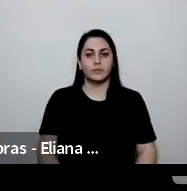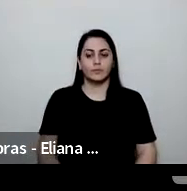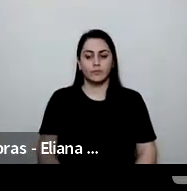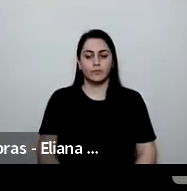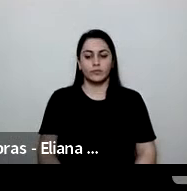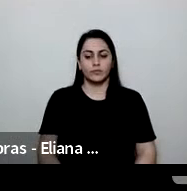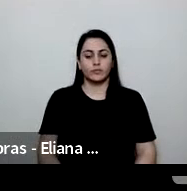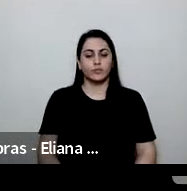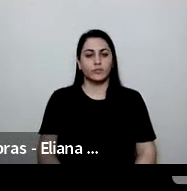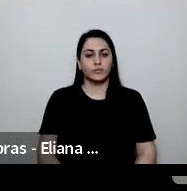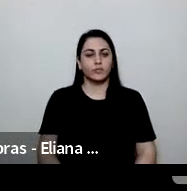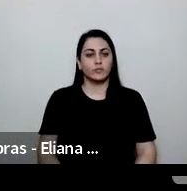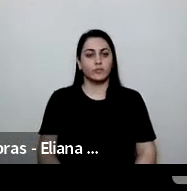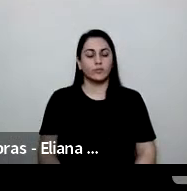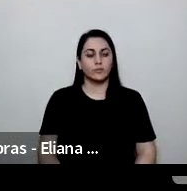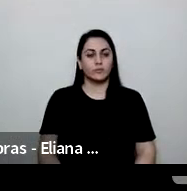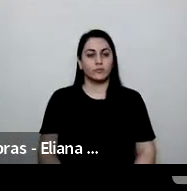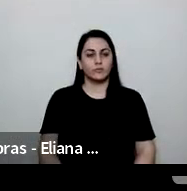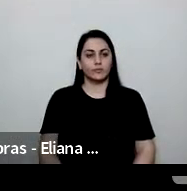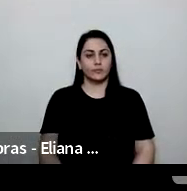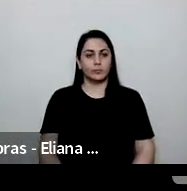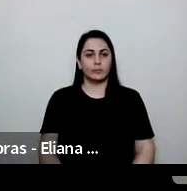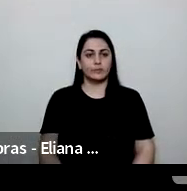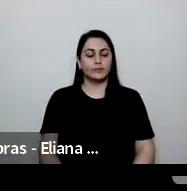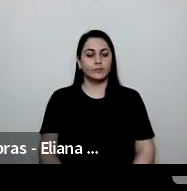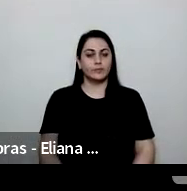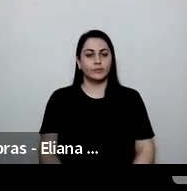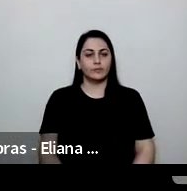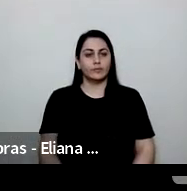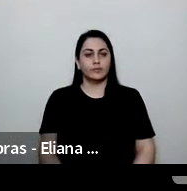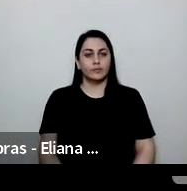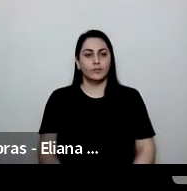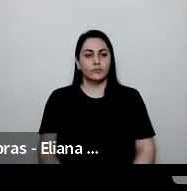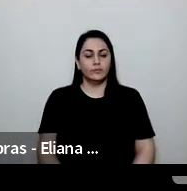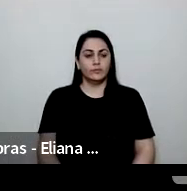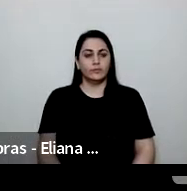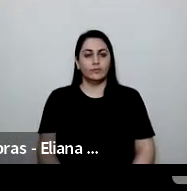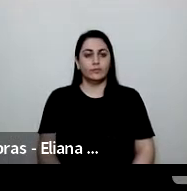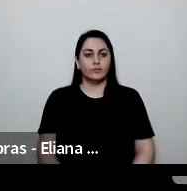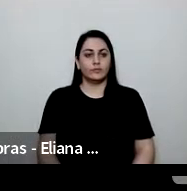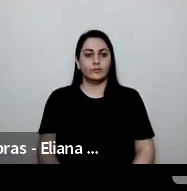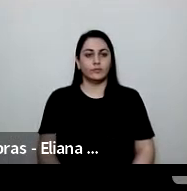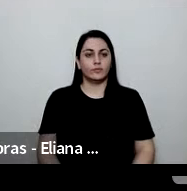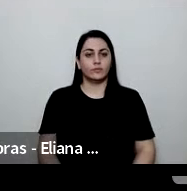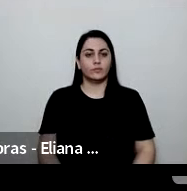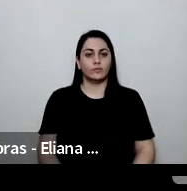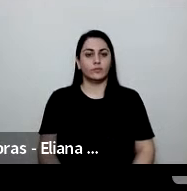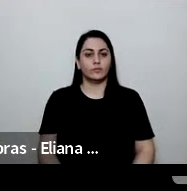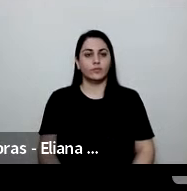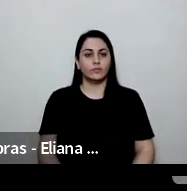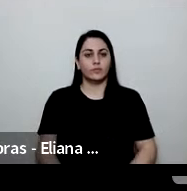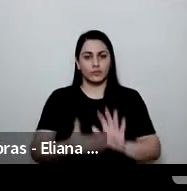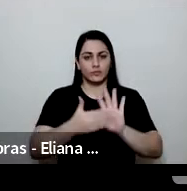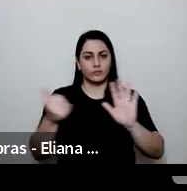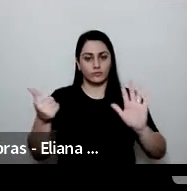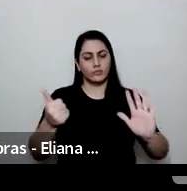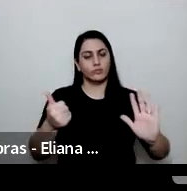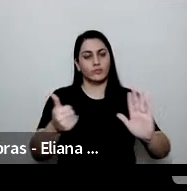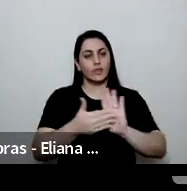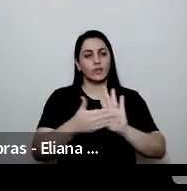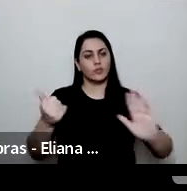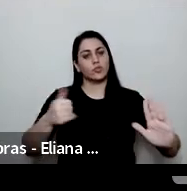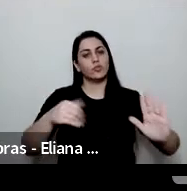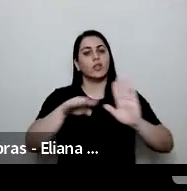11 e do PA E aí a radiadas é retirada